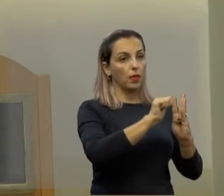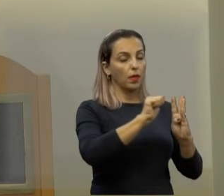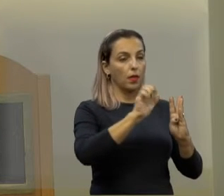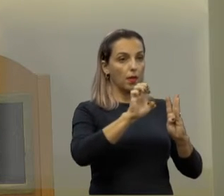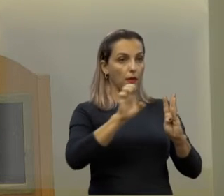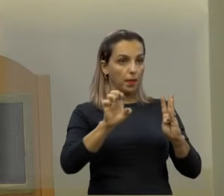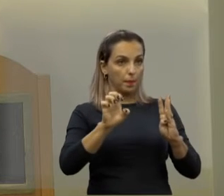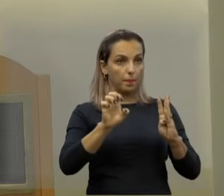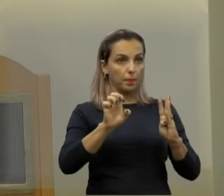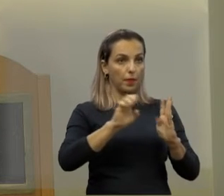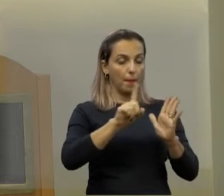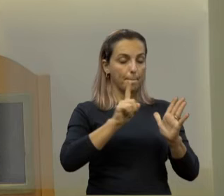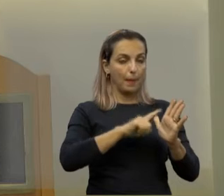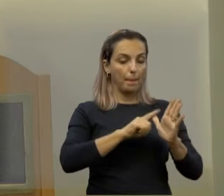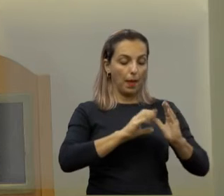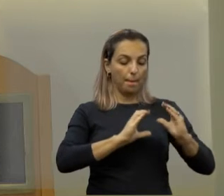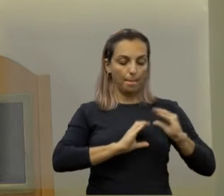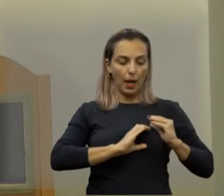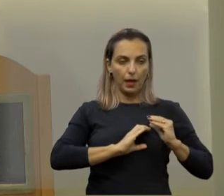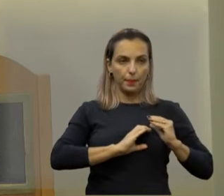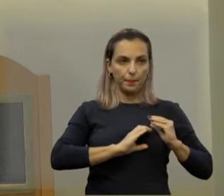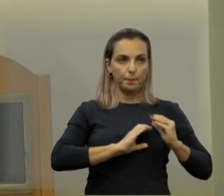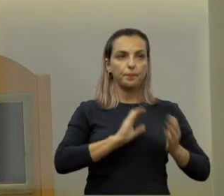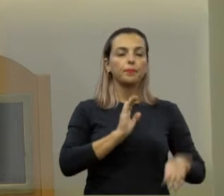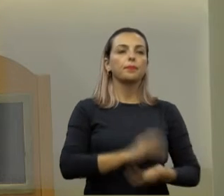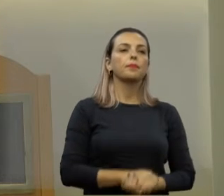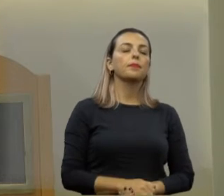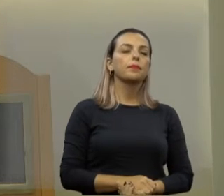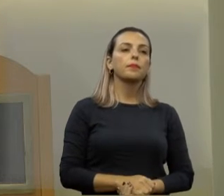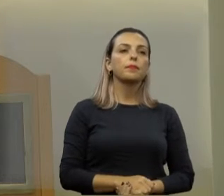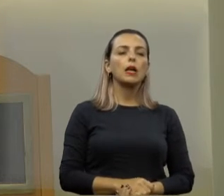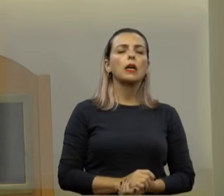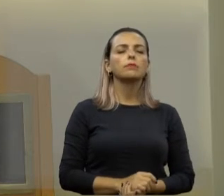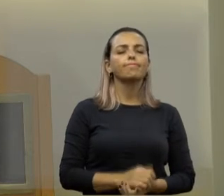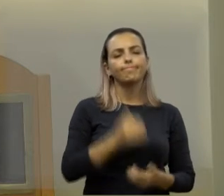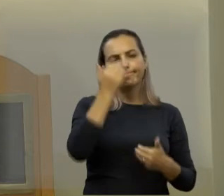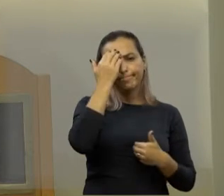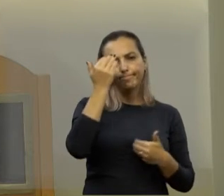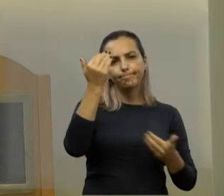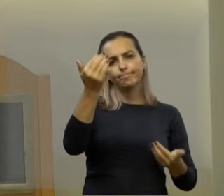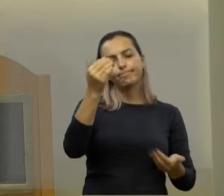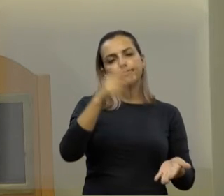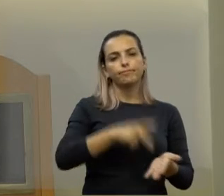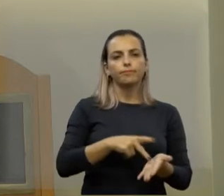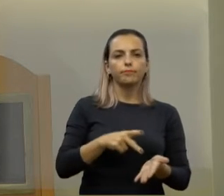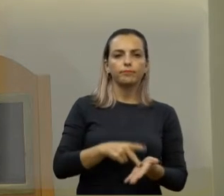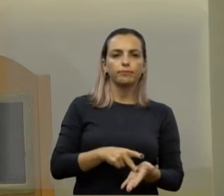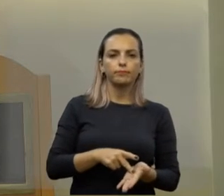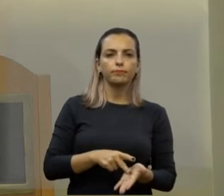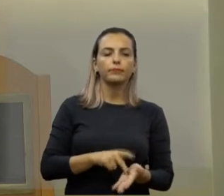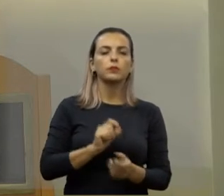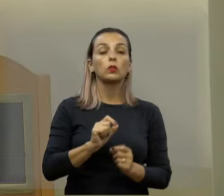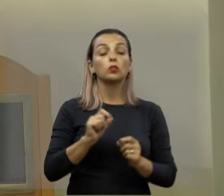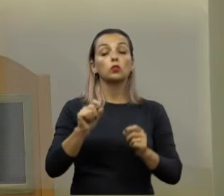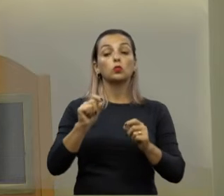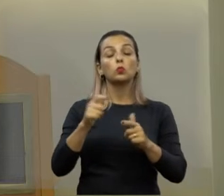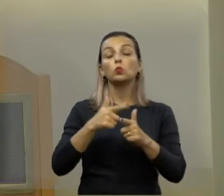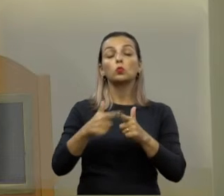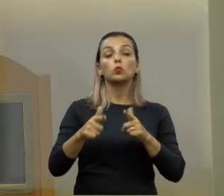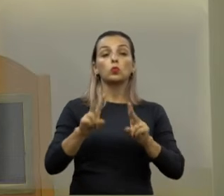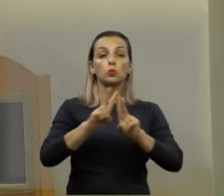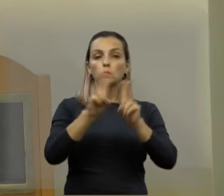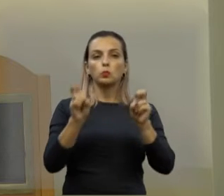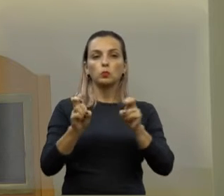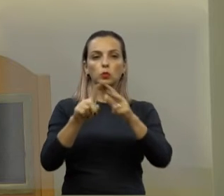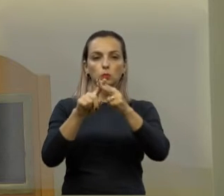tá pai também pai também e o São Pedro também então gente só tem que agradecer e falar em zeladoria Como já